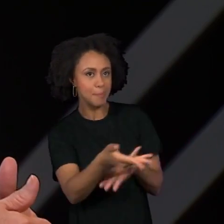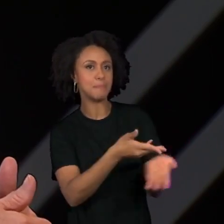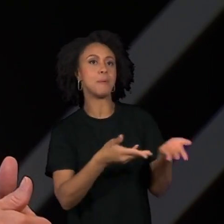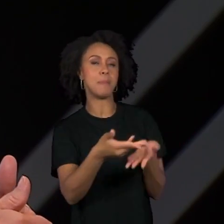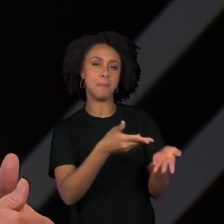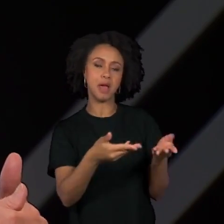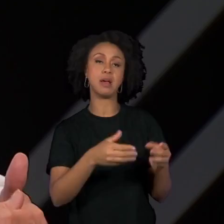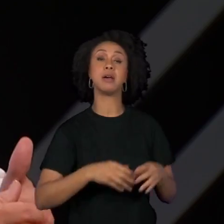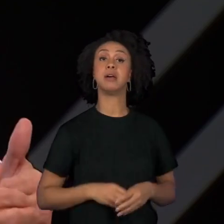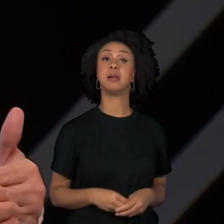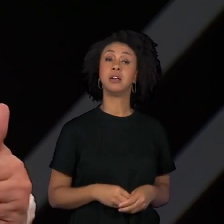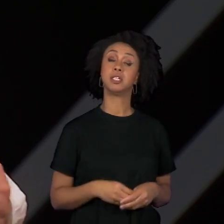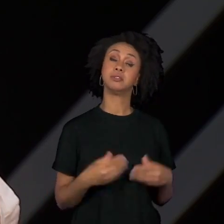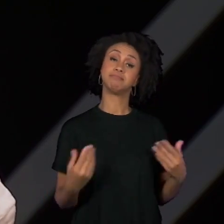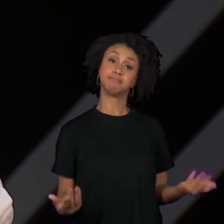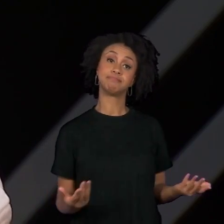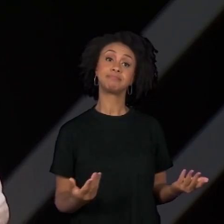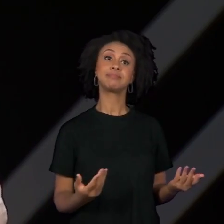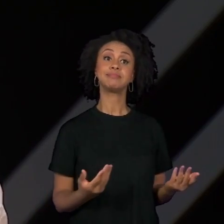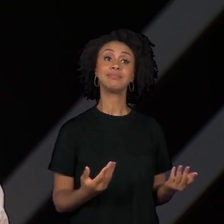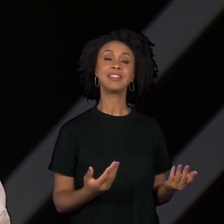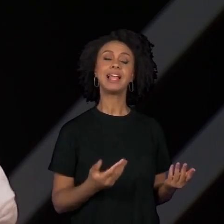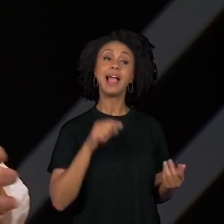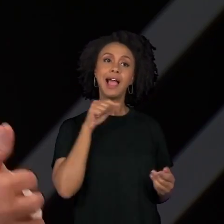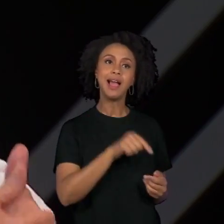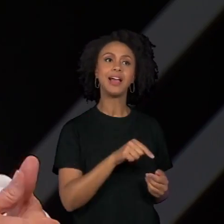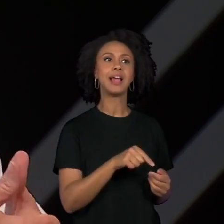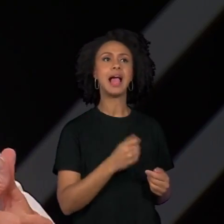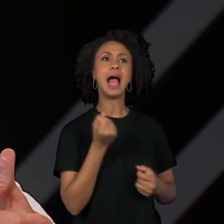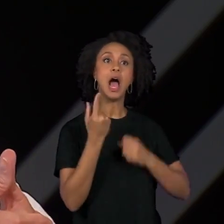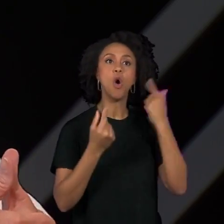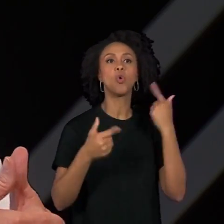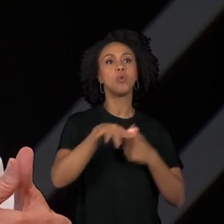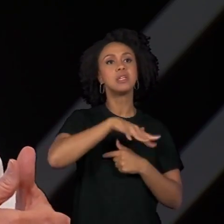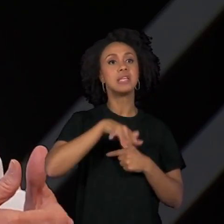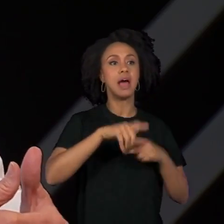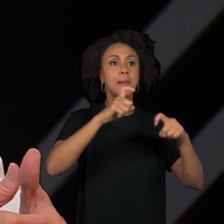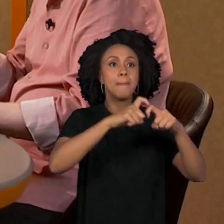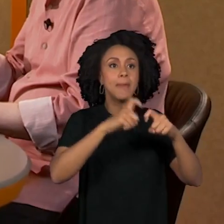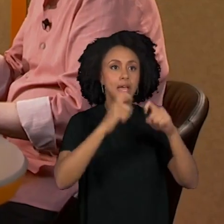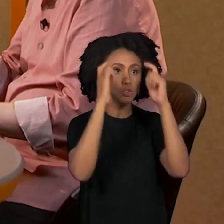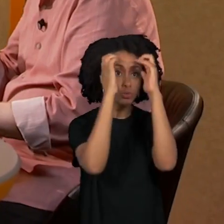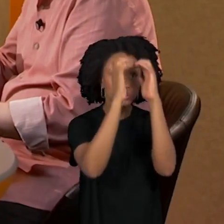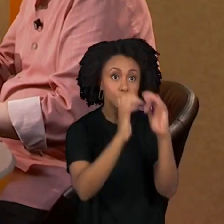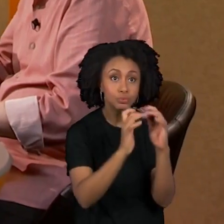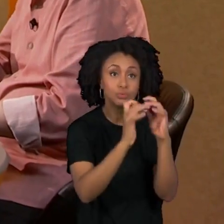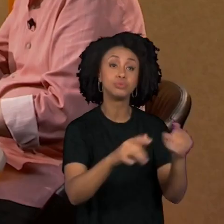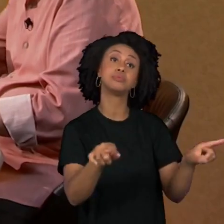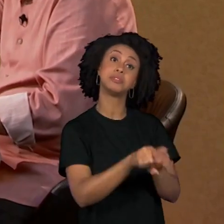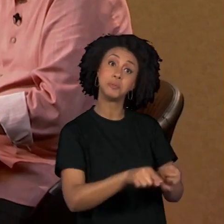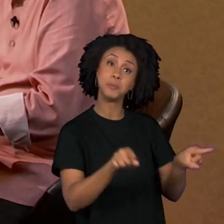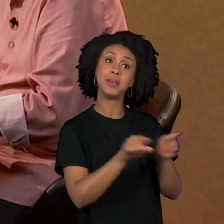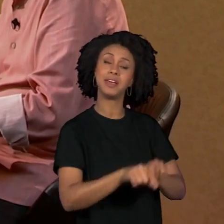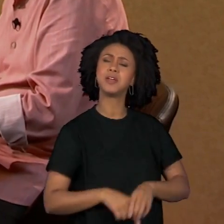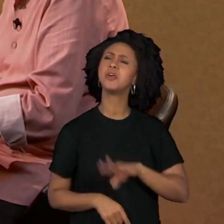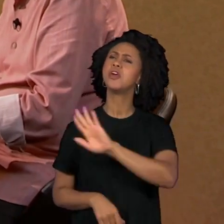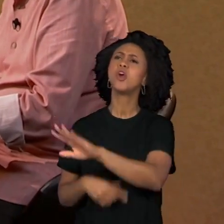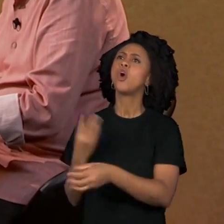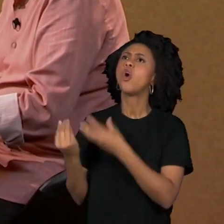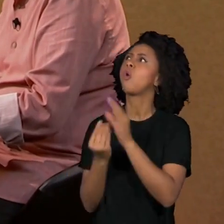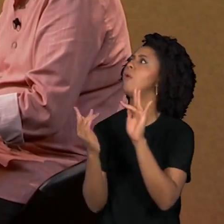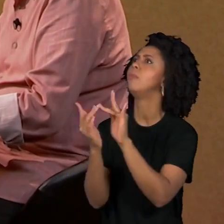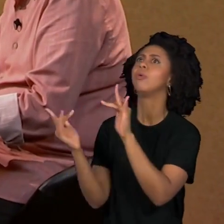psicologias. E foi até gente da neurociência E como é que vocês tinham contato com